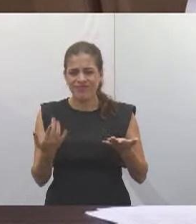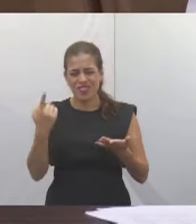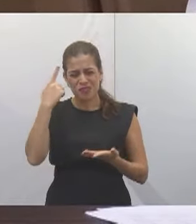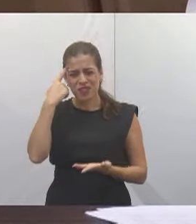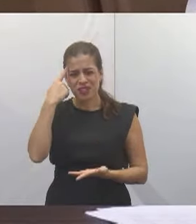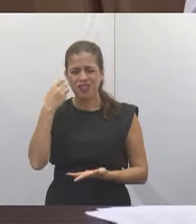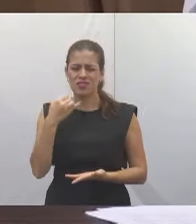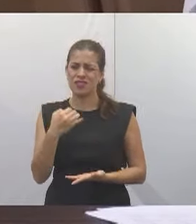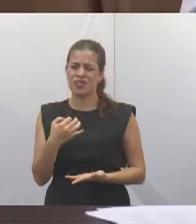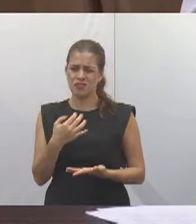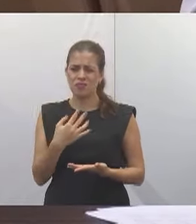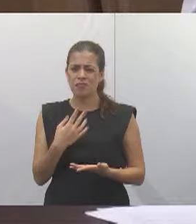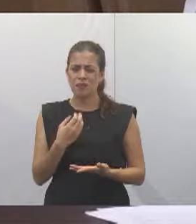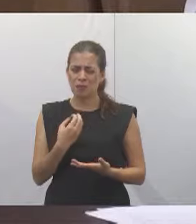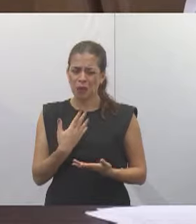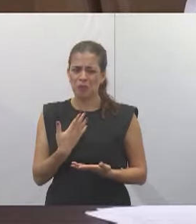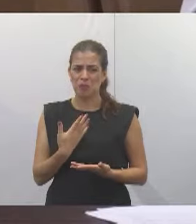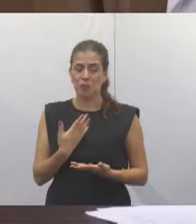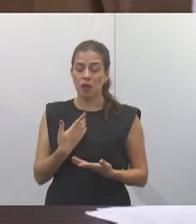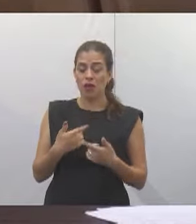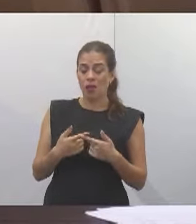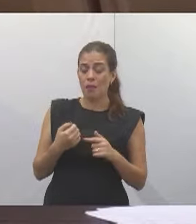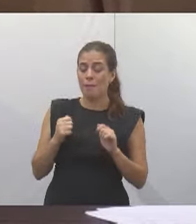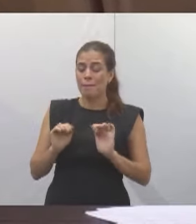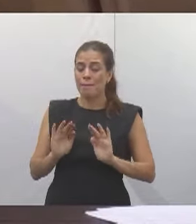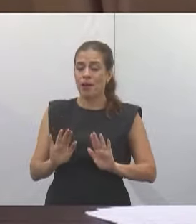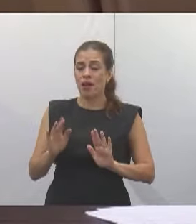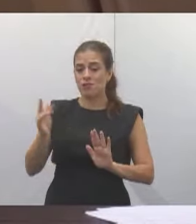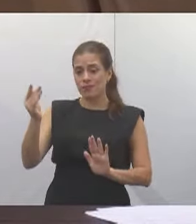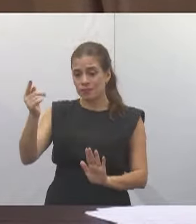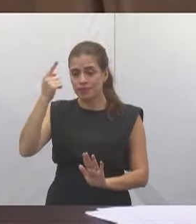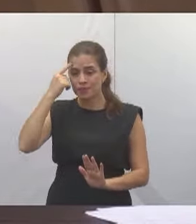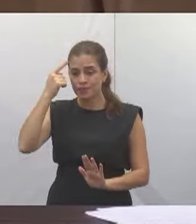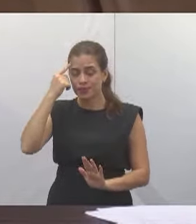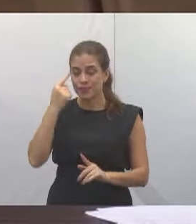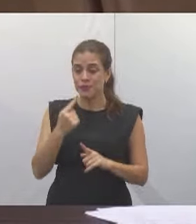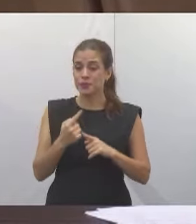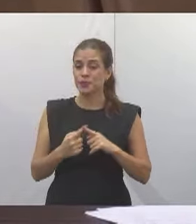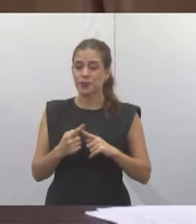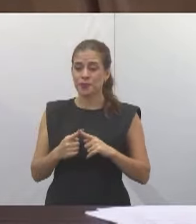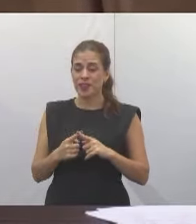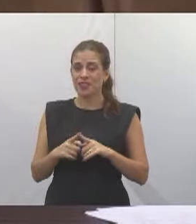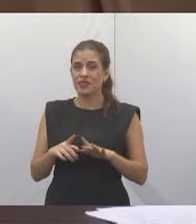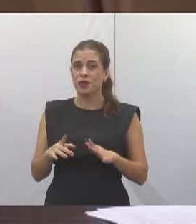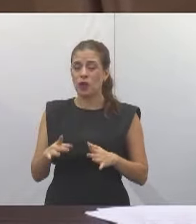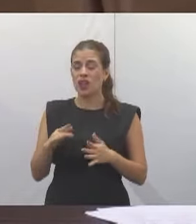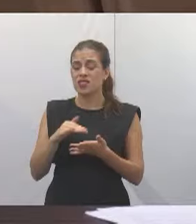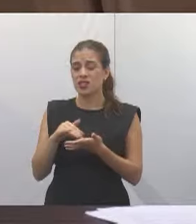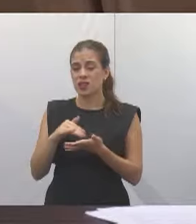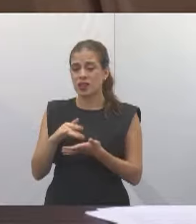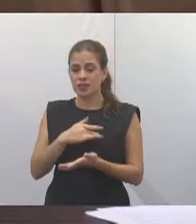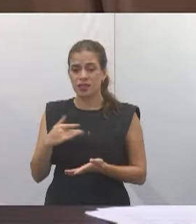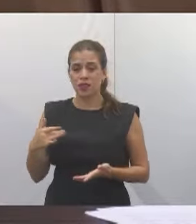continuar? É isso que a gente tem que parar para pensar, doutora. E ver uma forma de vocês da Secretaria de